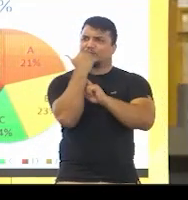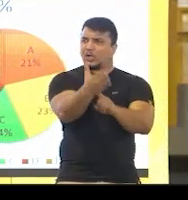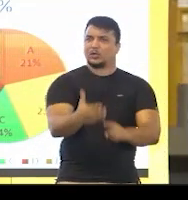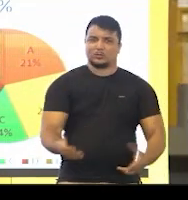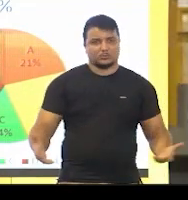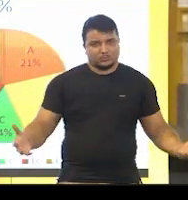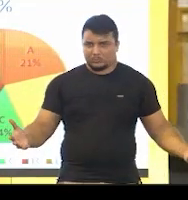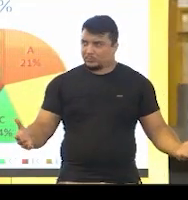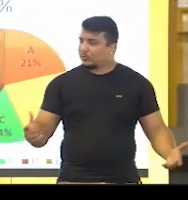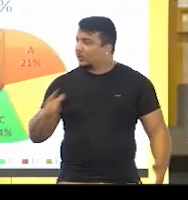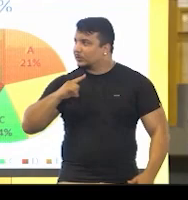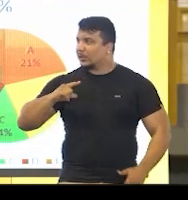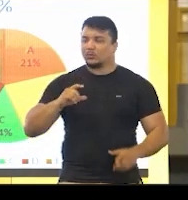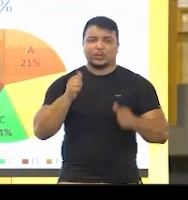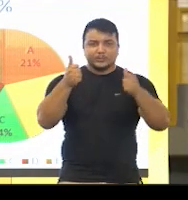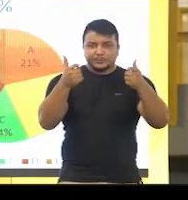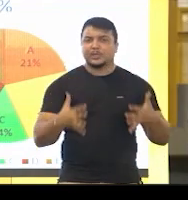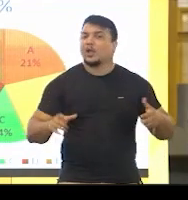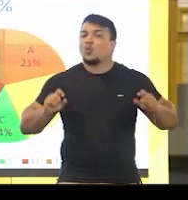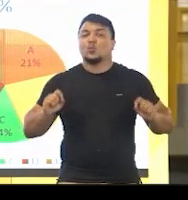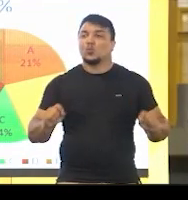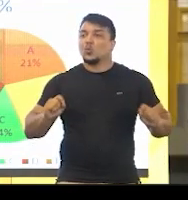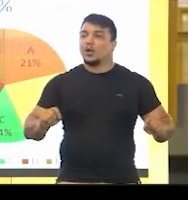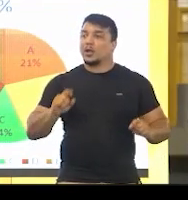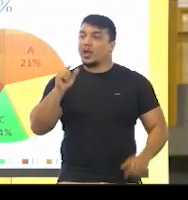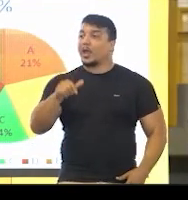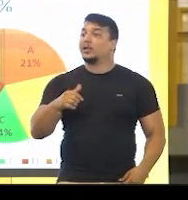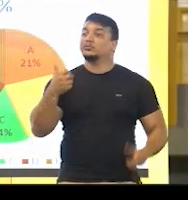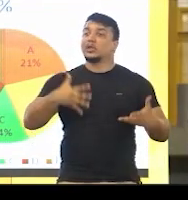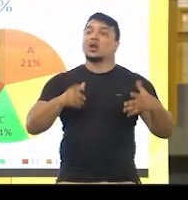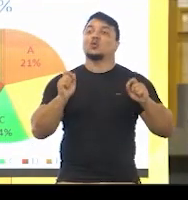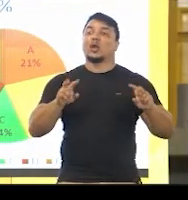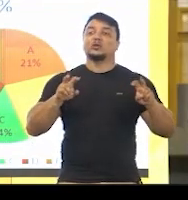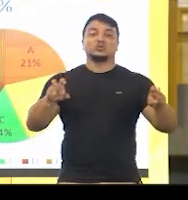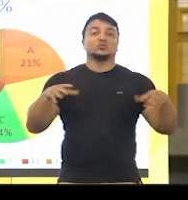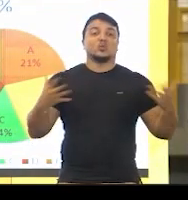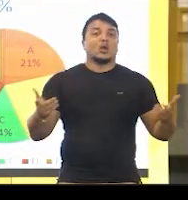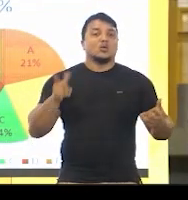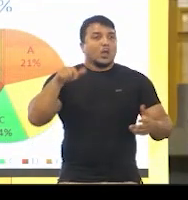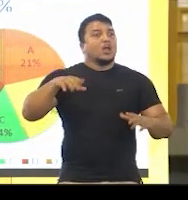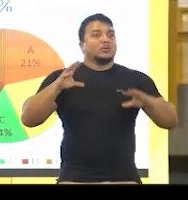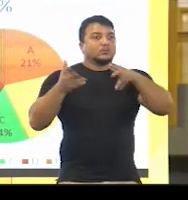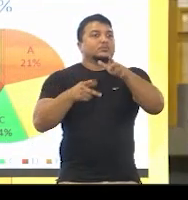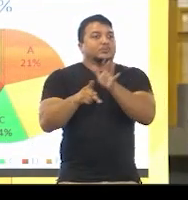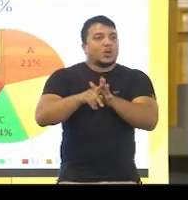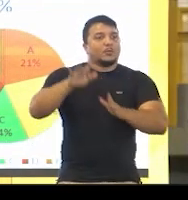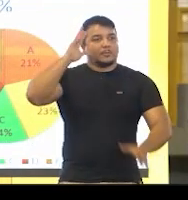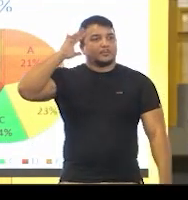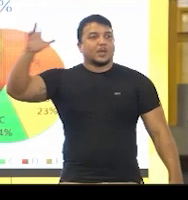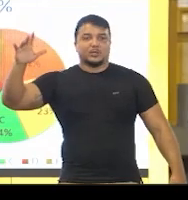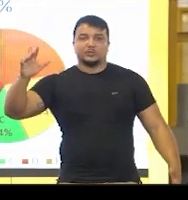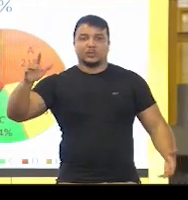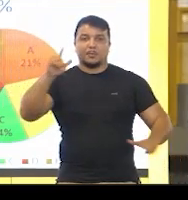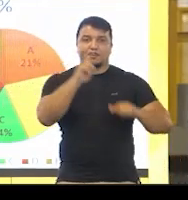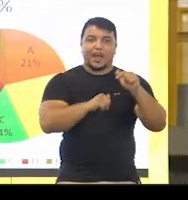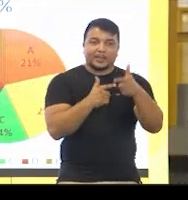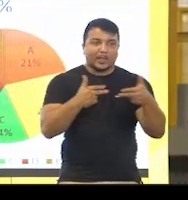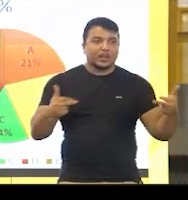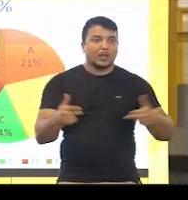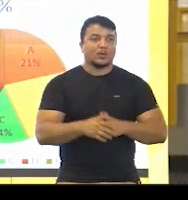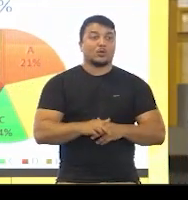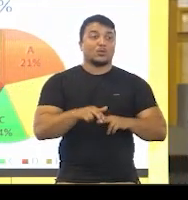Ei, meu povo, eles estão querendo explicar o quê? O que é que eles estão querendo explicar? O mundo sensível, o mundo